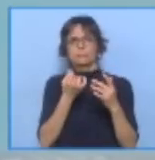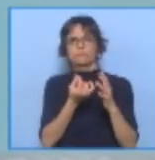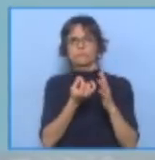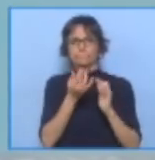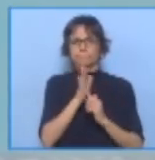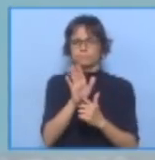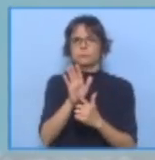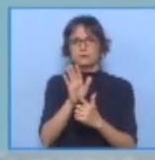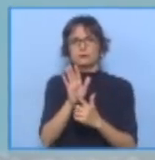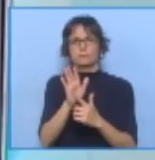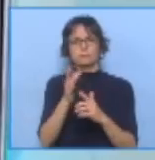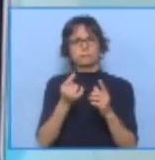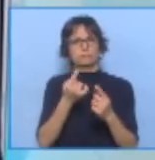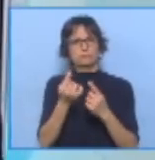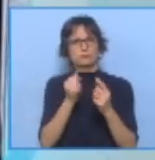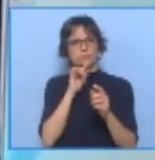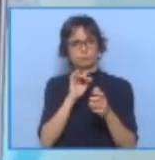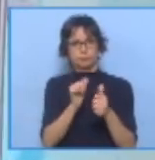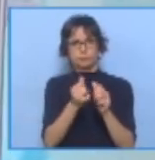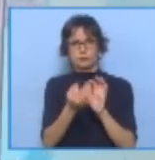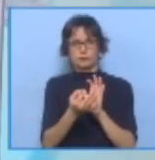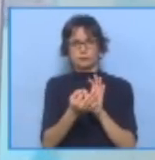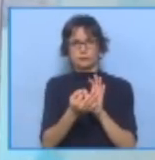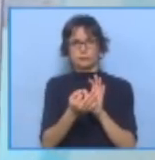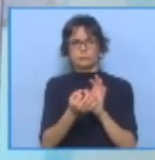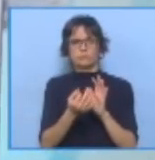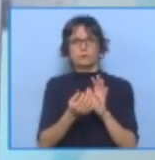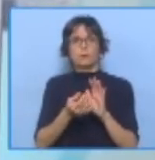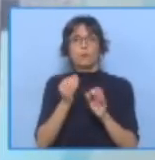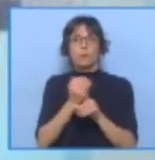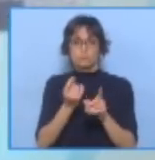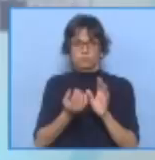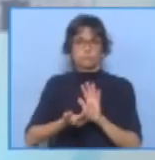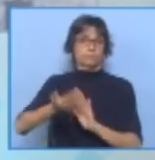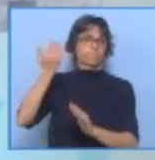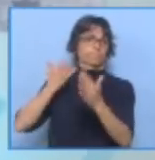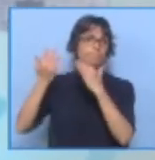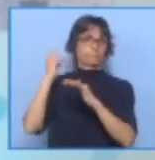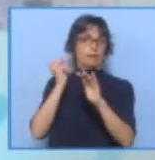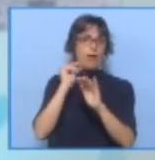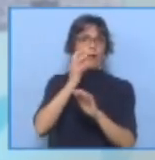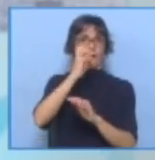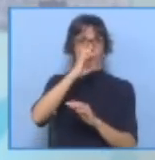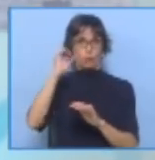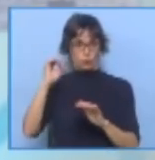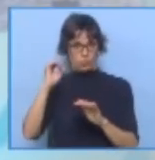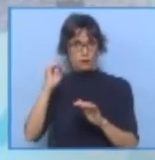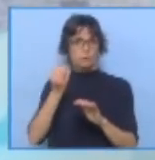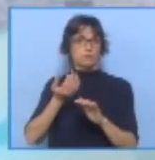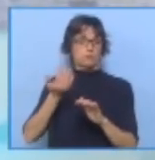de há 800 anos esta parte, ter uma presença cristã